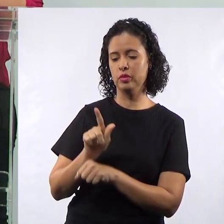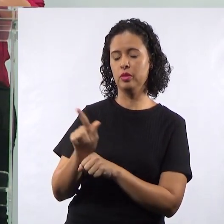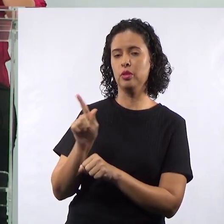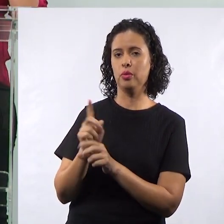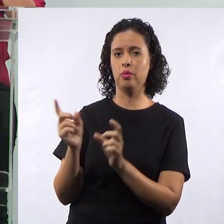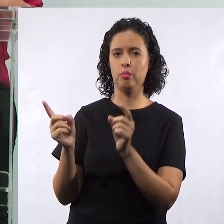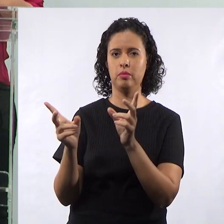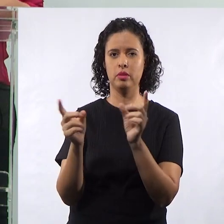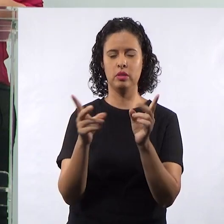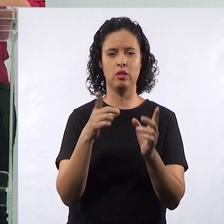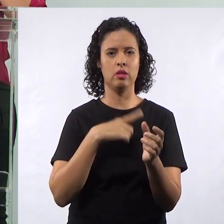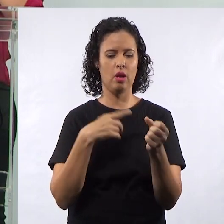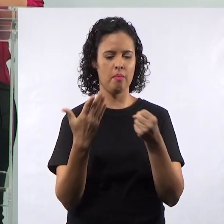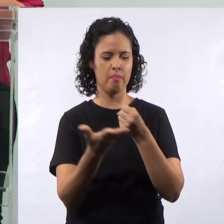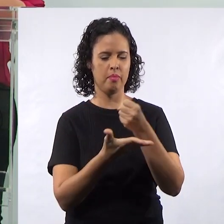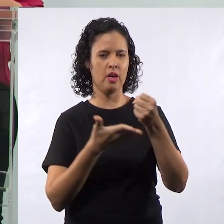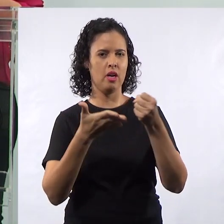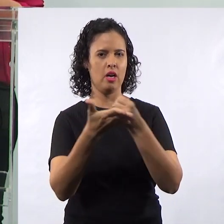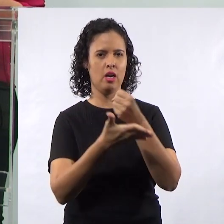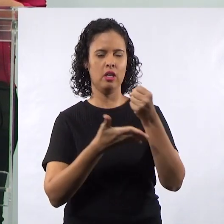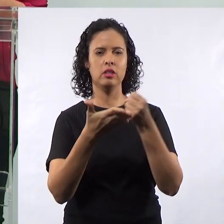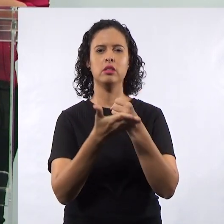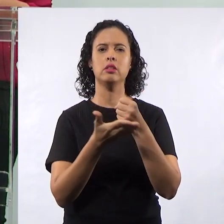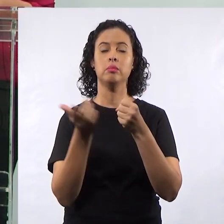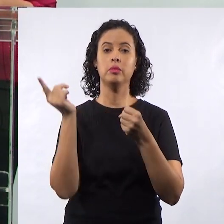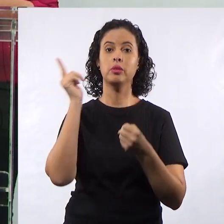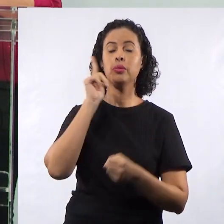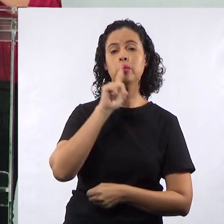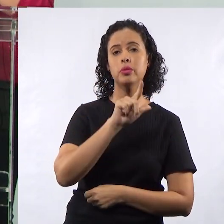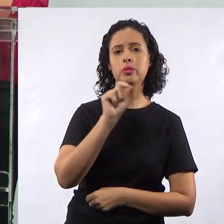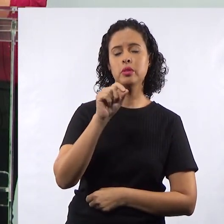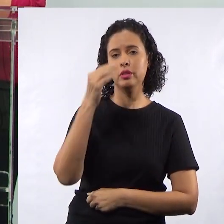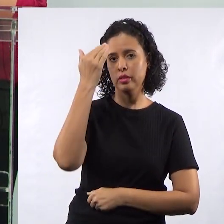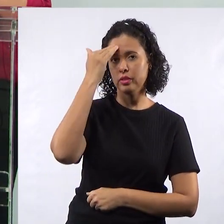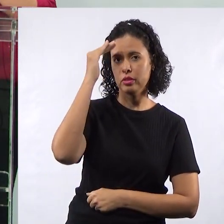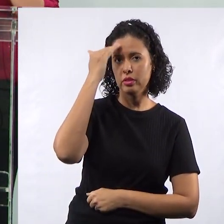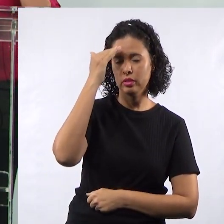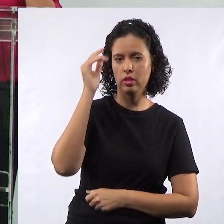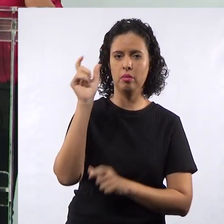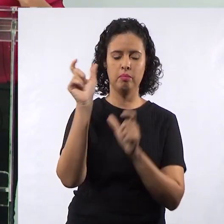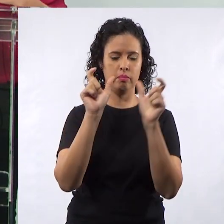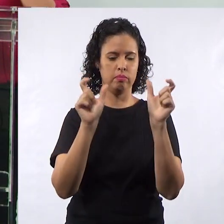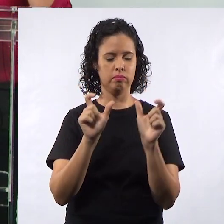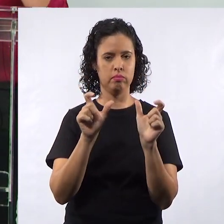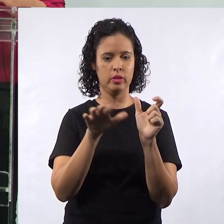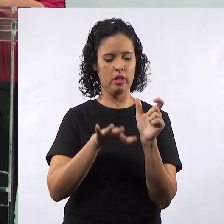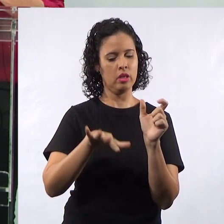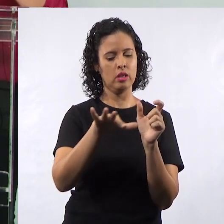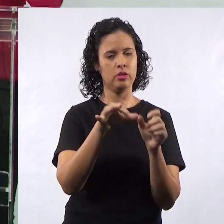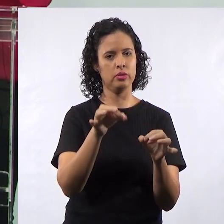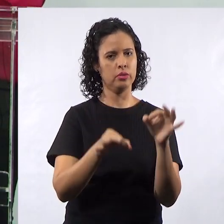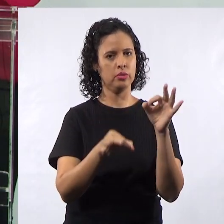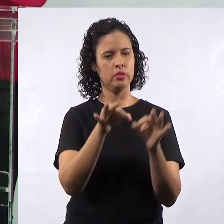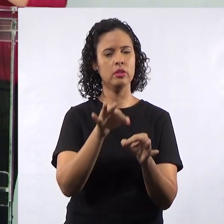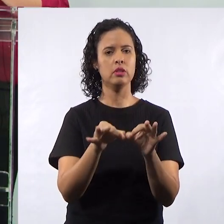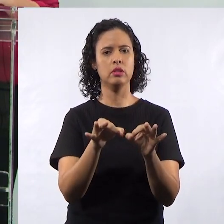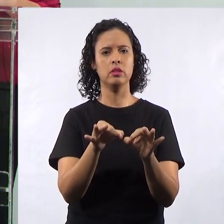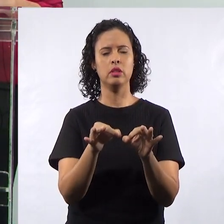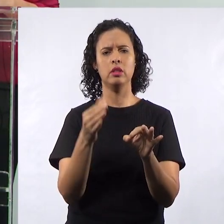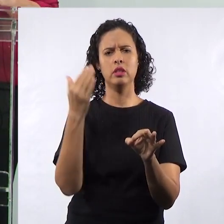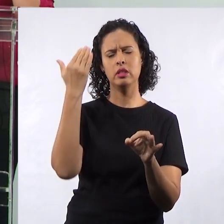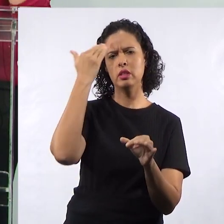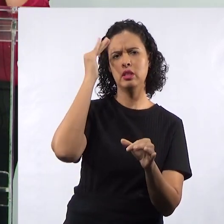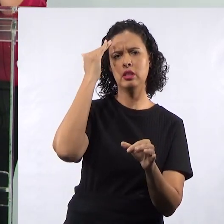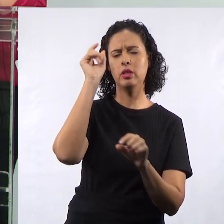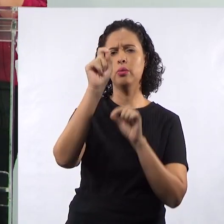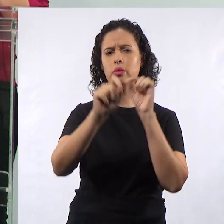ter toda aquela base, todo aquele alicerce para de fato conseguir compreender os termos jurídicos, entender o que a doutrina fala